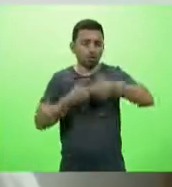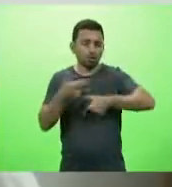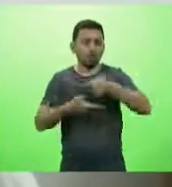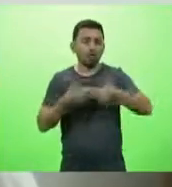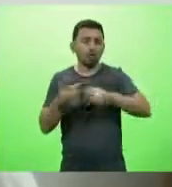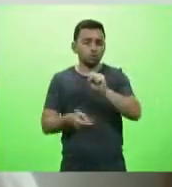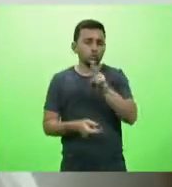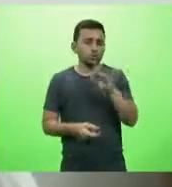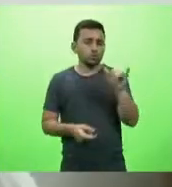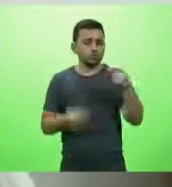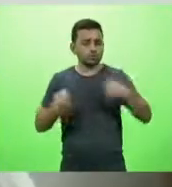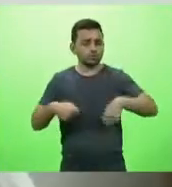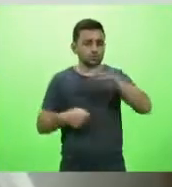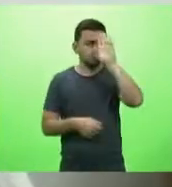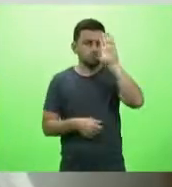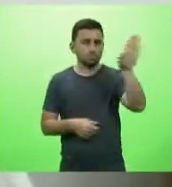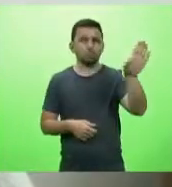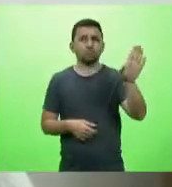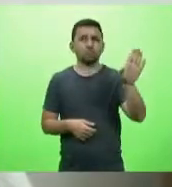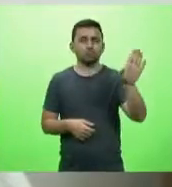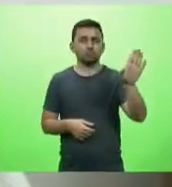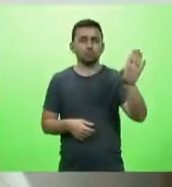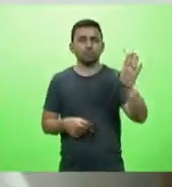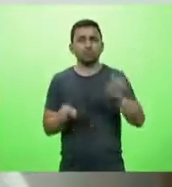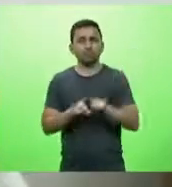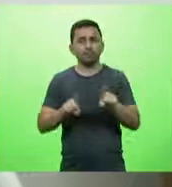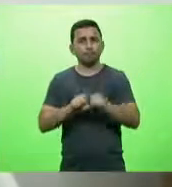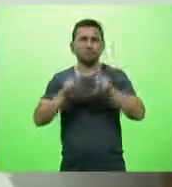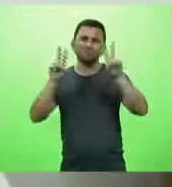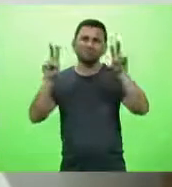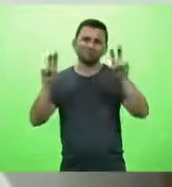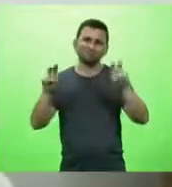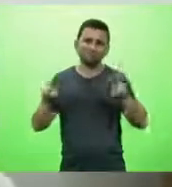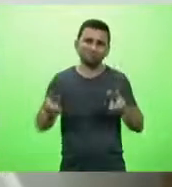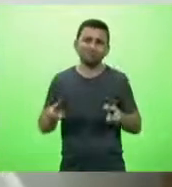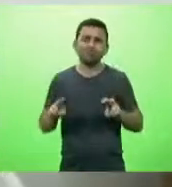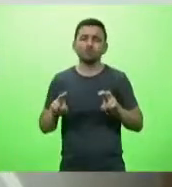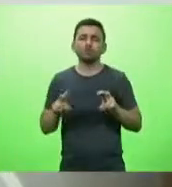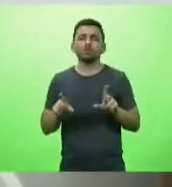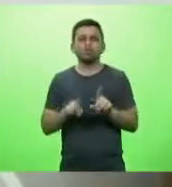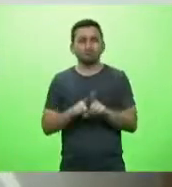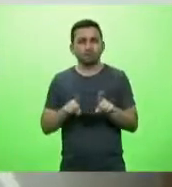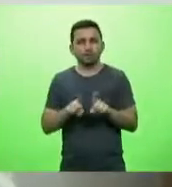prioridade. E, além de todos esses temas, nós também